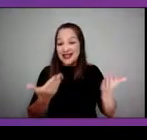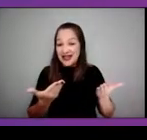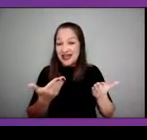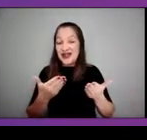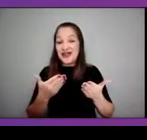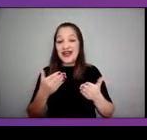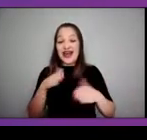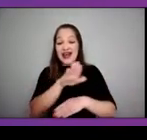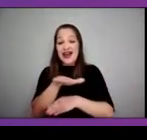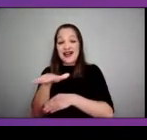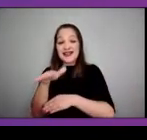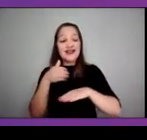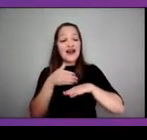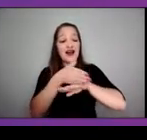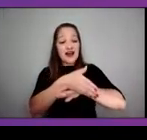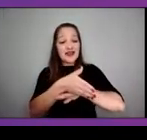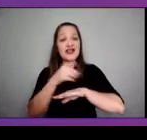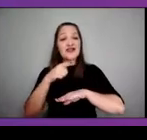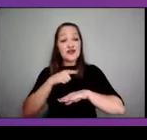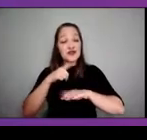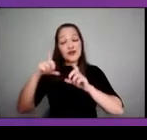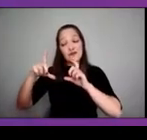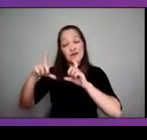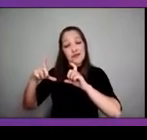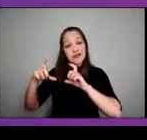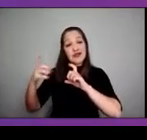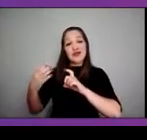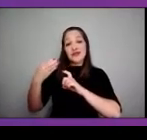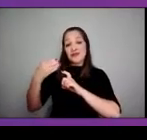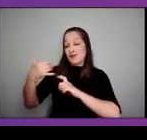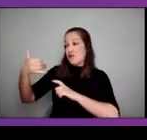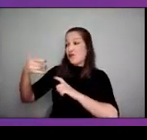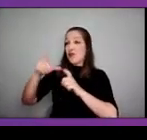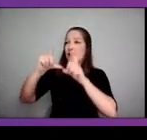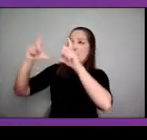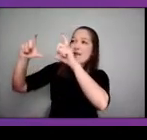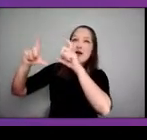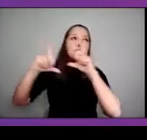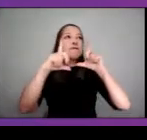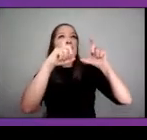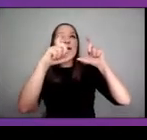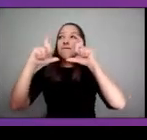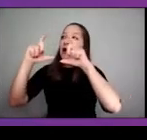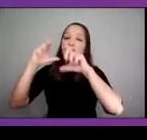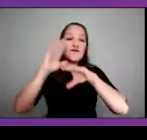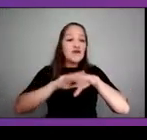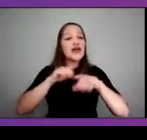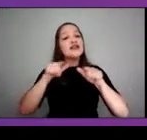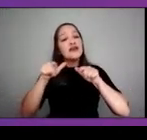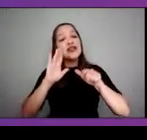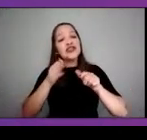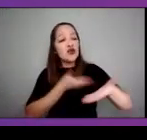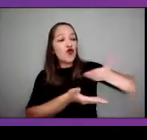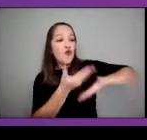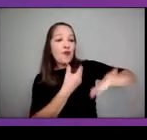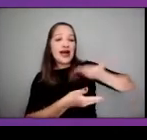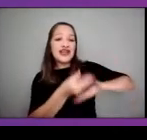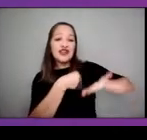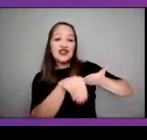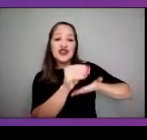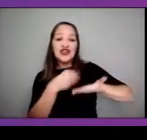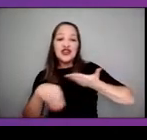a dispositivo que captura imagens já produziu imagens já tava no com isso compartilho imagem mas não se tem um percurso onde se